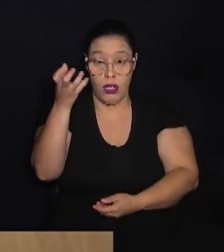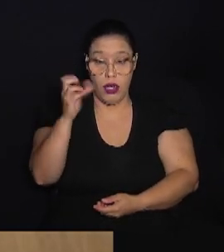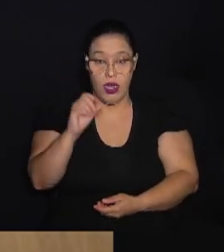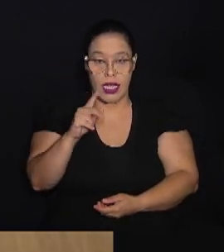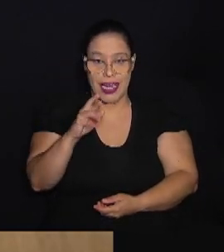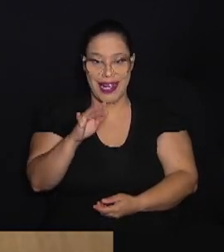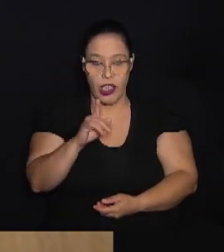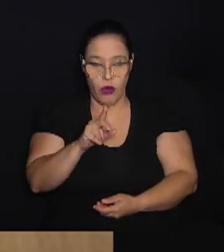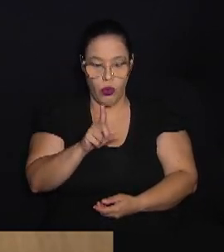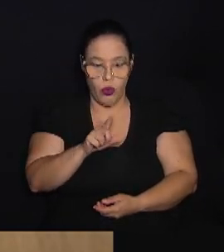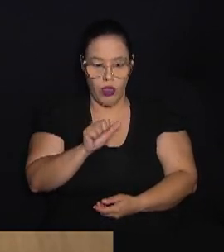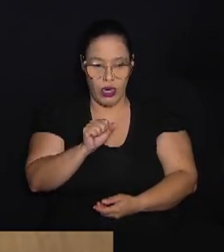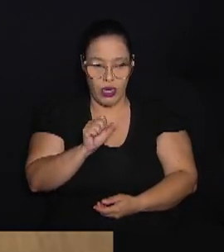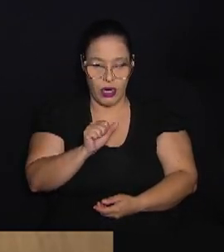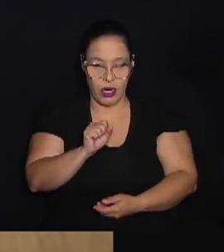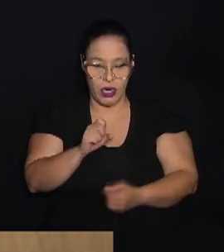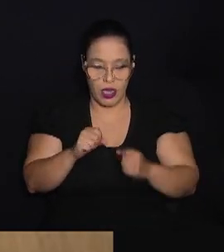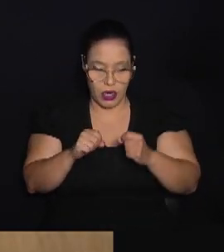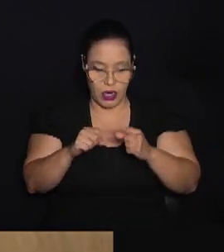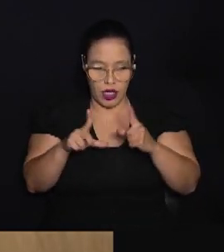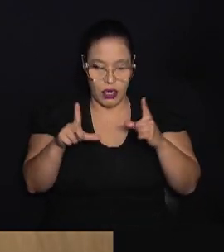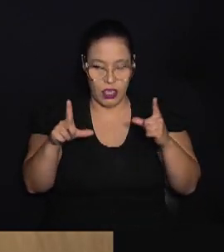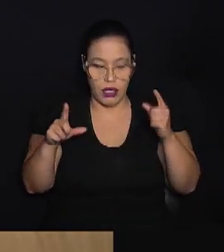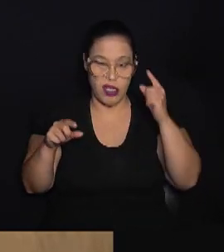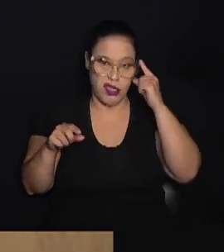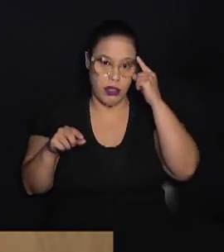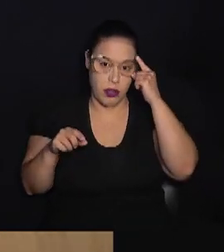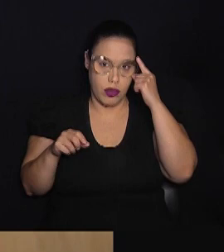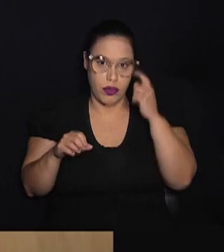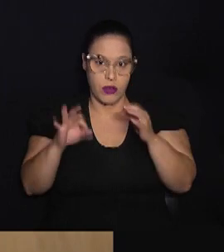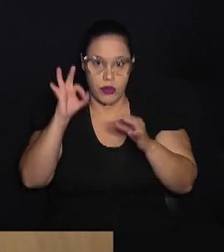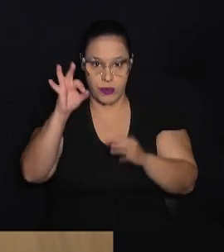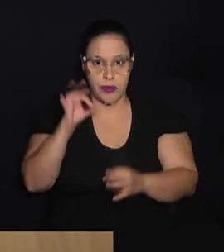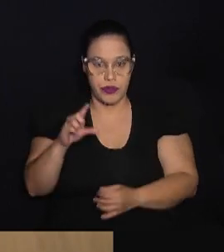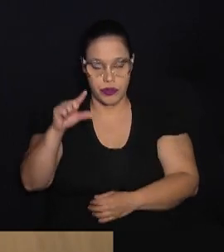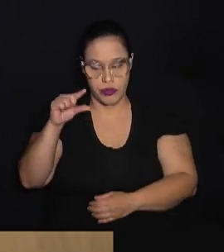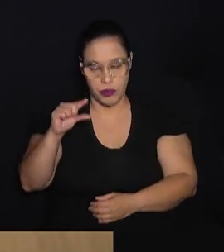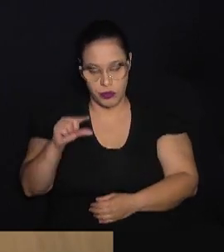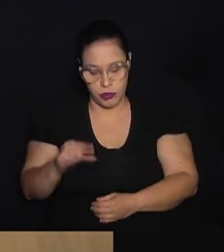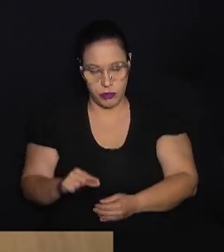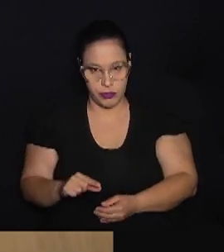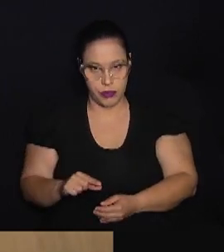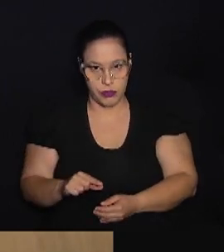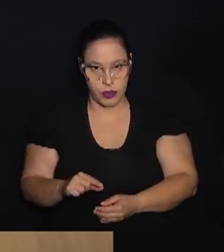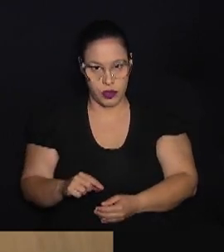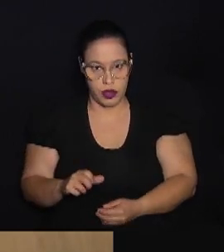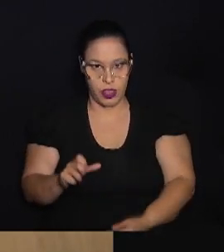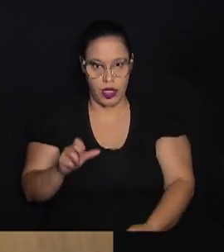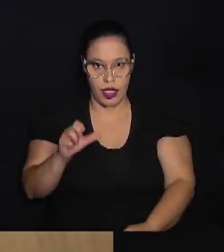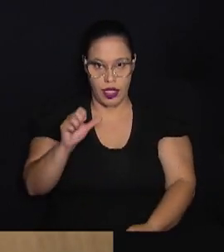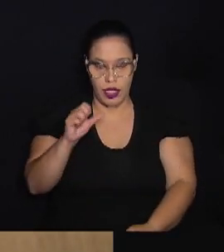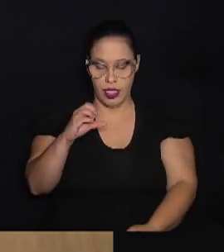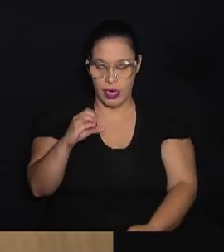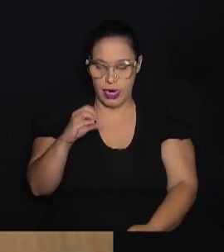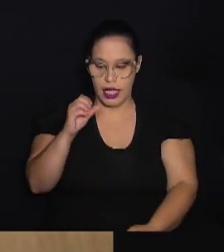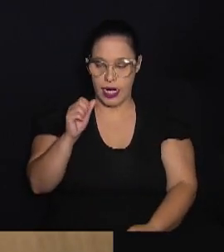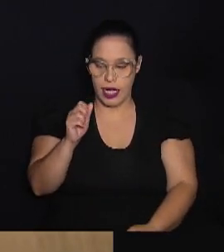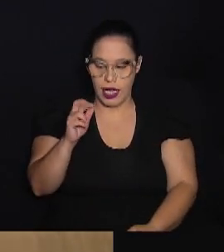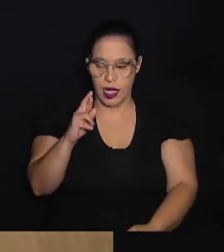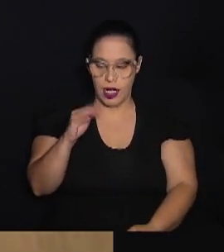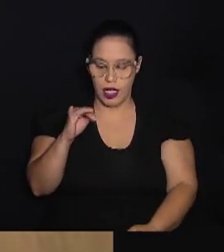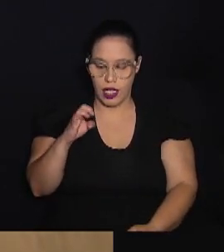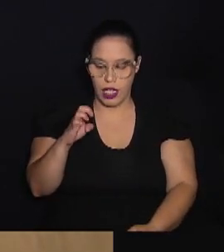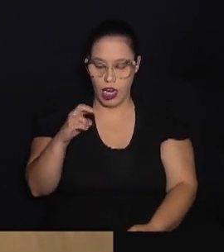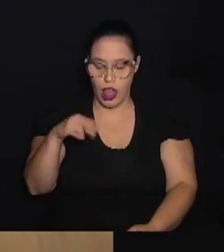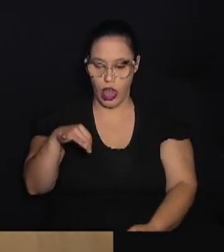os serosos, né? Esses são a porcentagem menor, então a gente está lidando, a maioria das vezes, com um carcinoma chamado carcinoma endometrioide